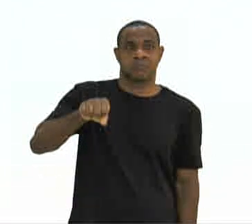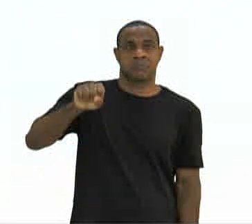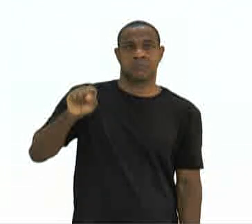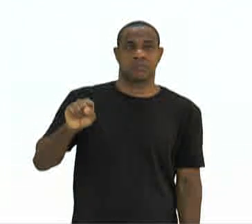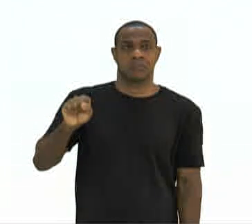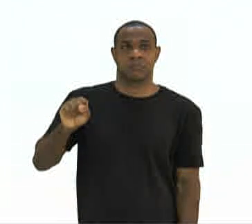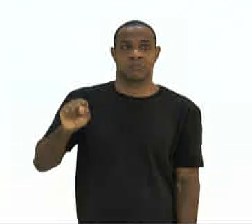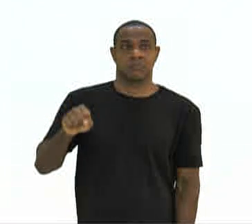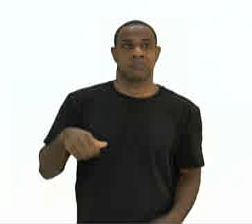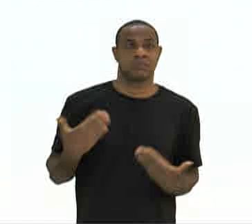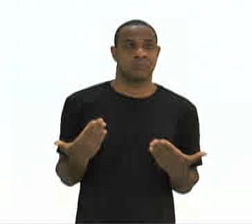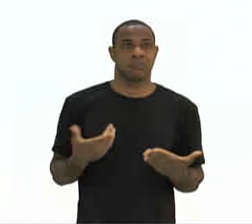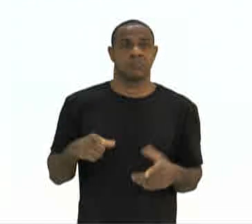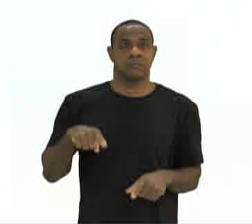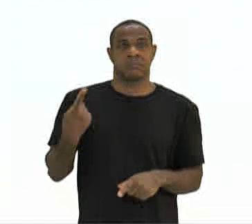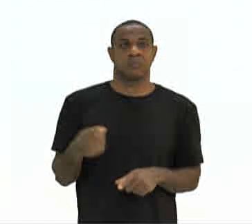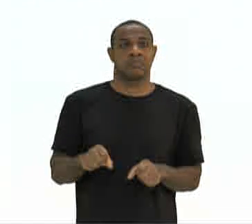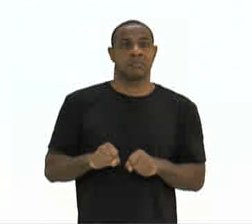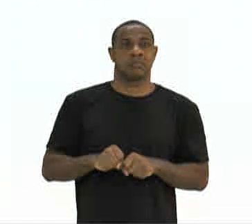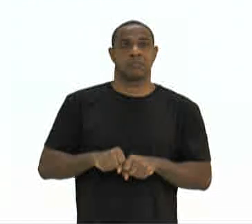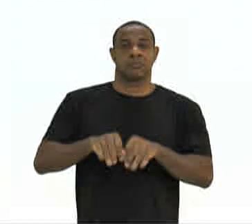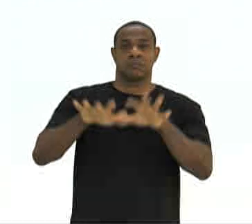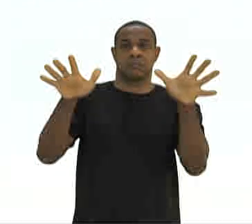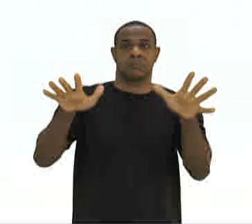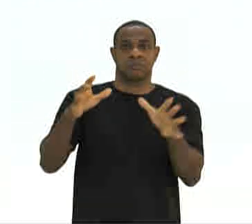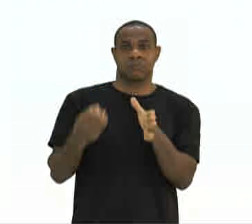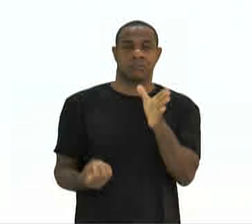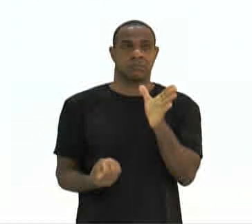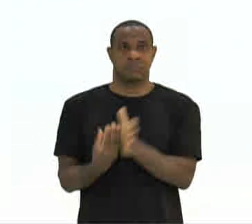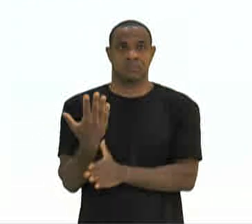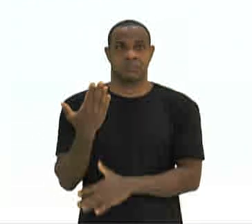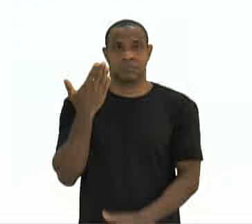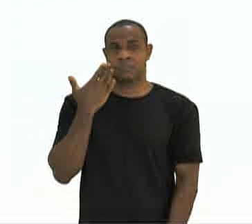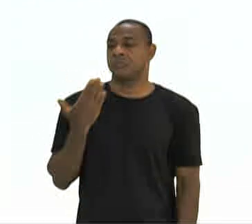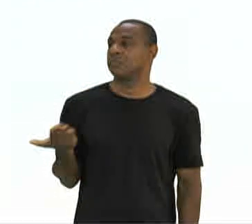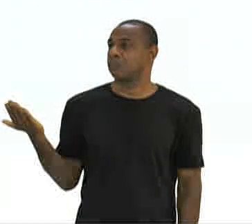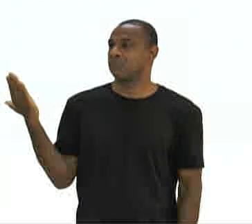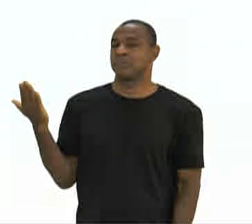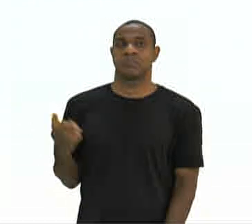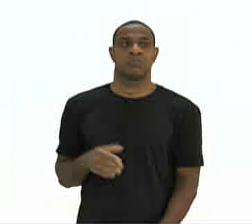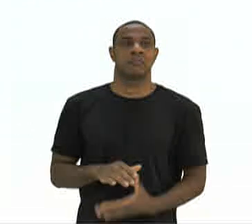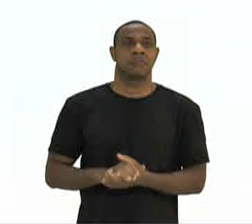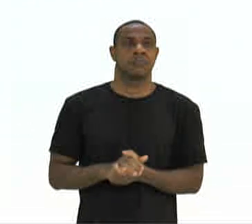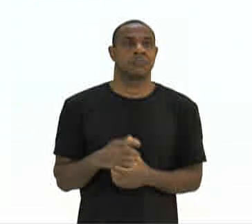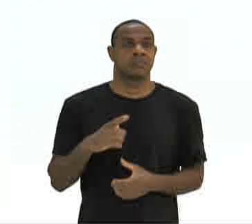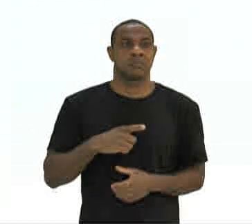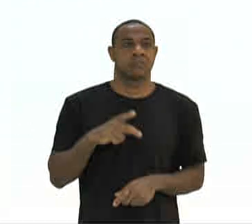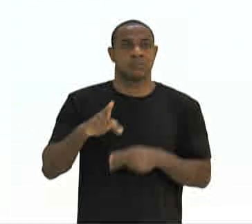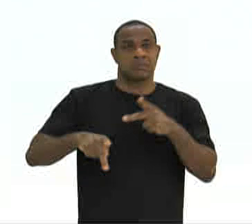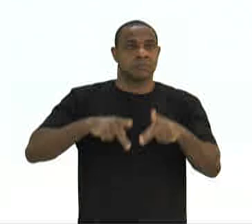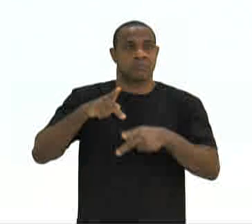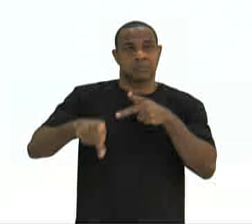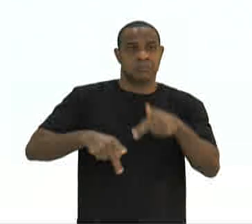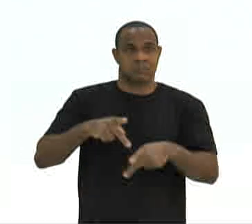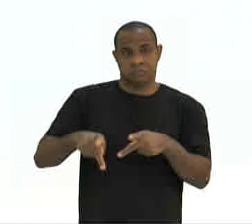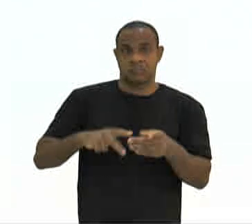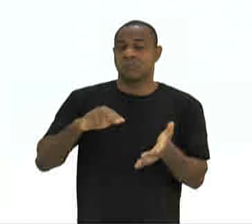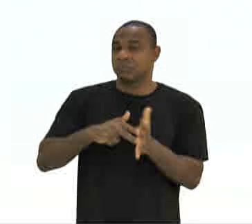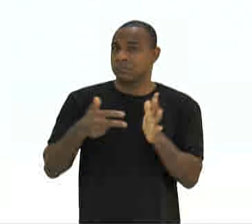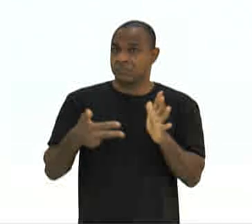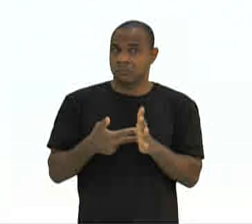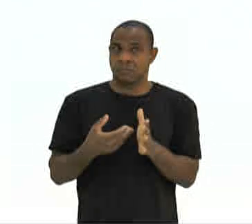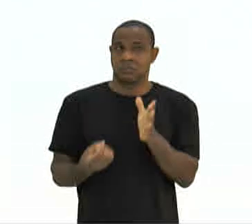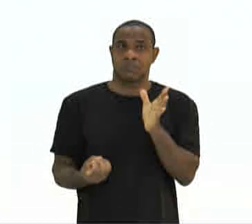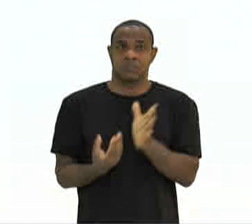ela é extinta e depois ela é recriada de novo ali em 2010. Tem uma população significativa, formada